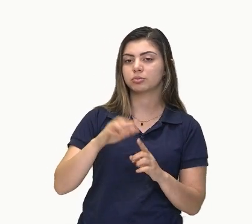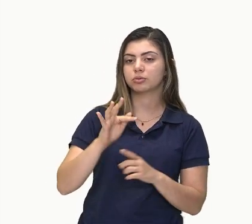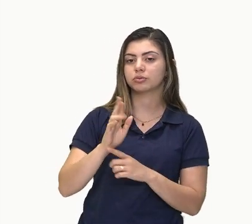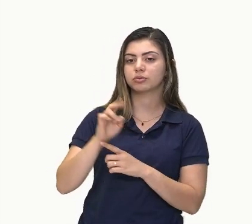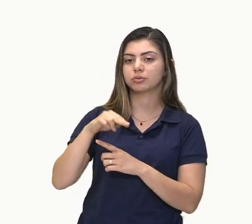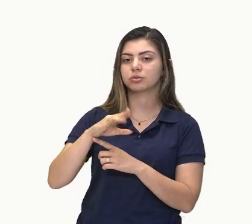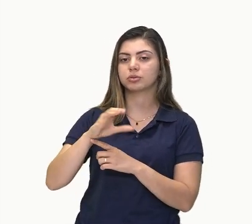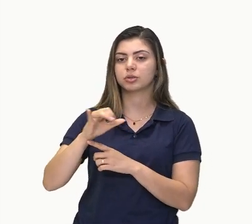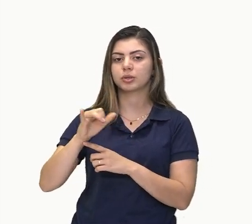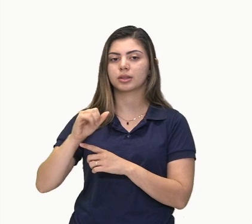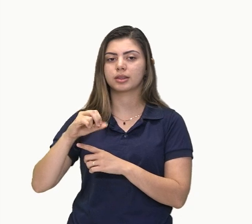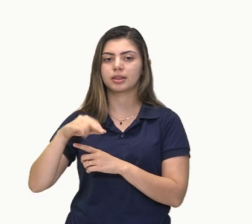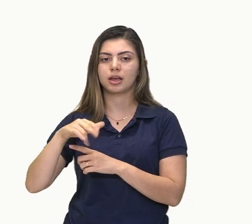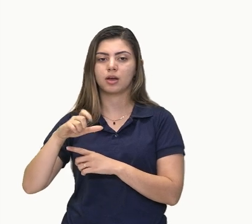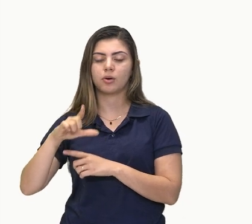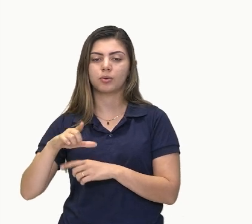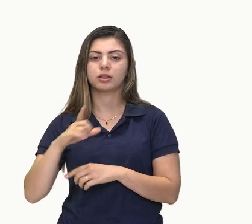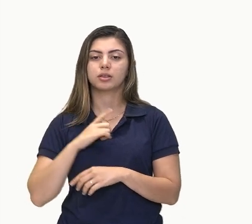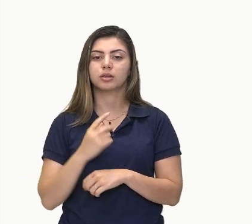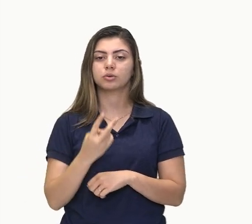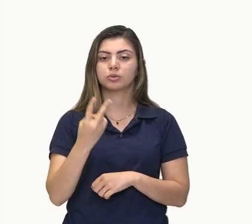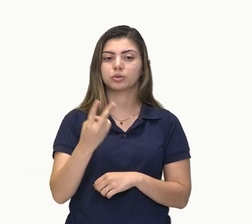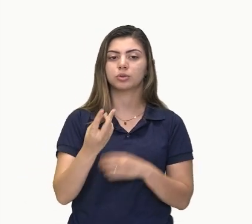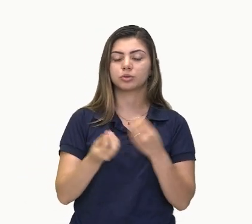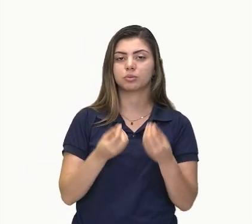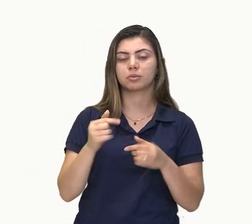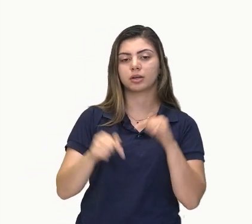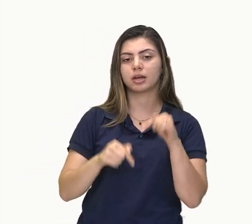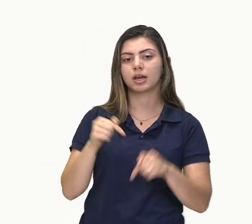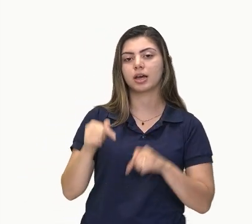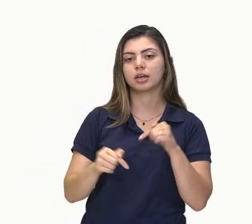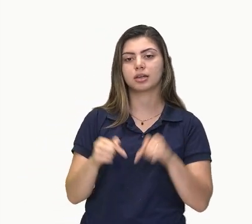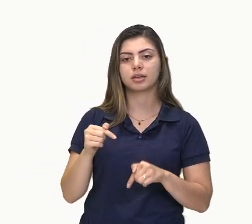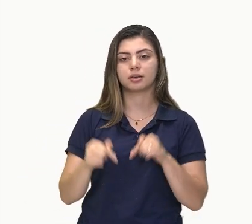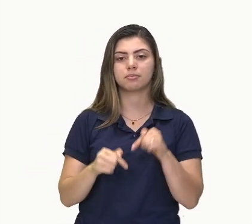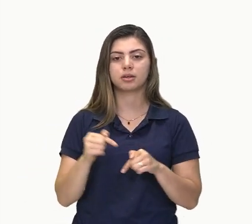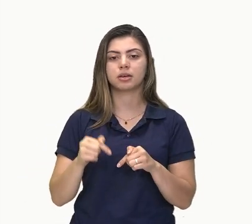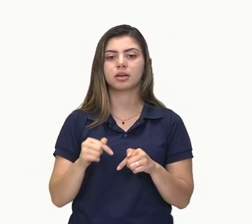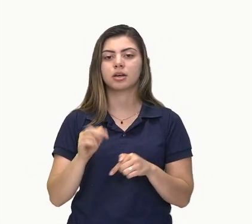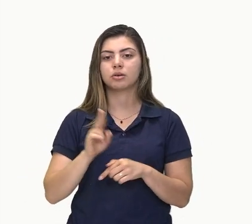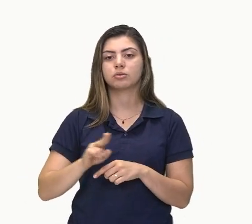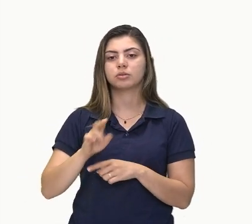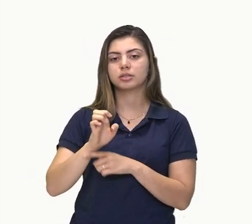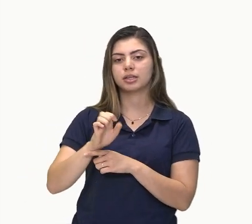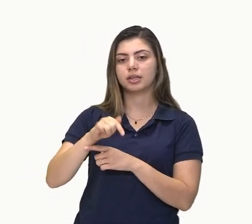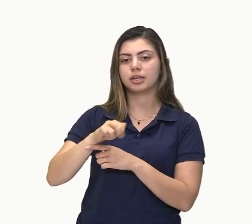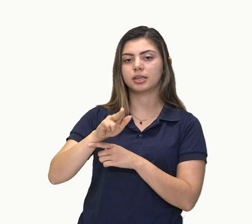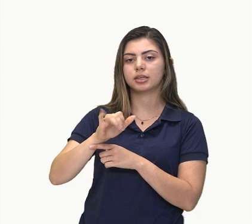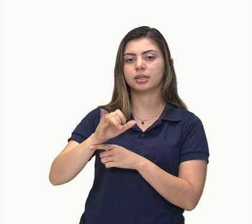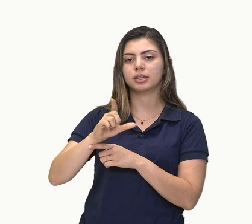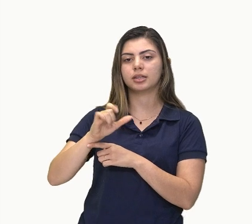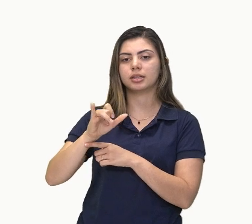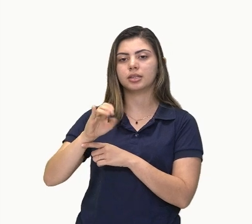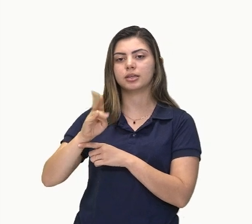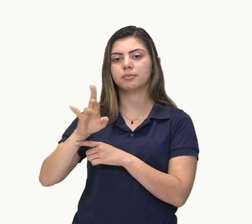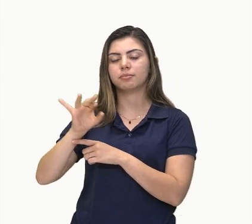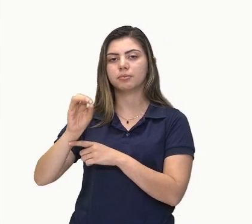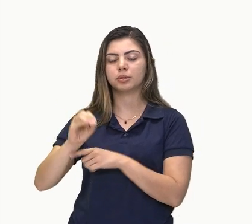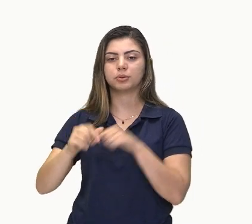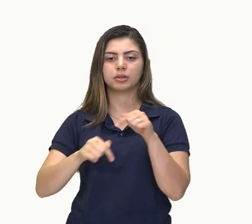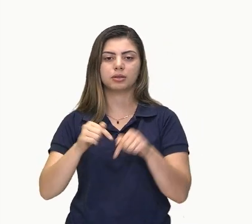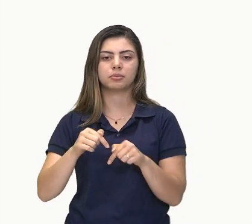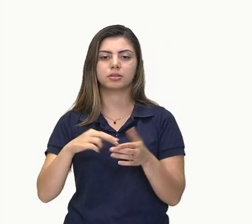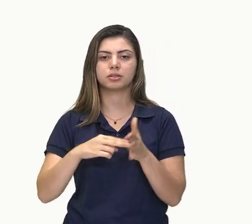2 isômeros ficam em equilíbrio químico. O que é equilíbrio químico? Ele é representado por essa seta, ou seja, dentro